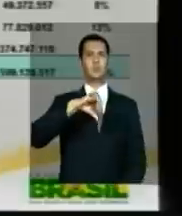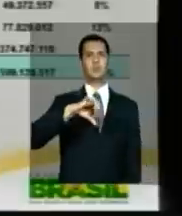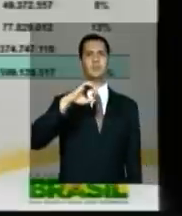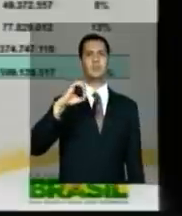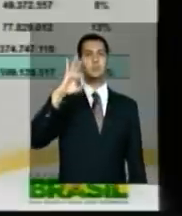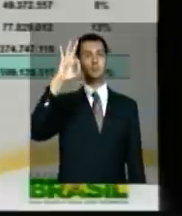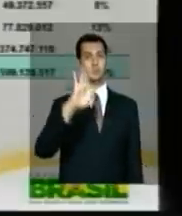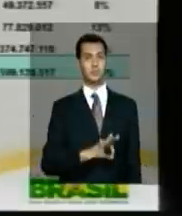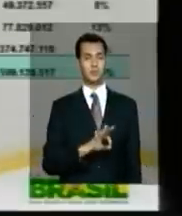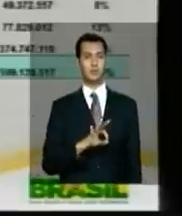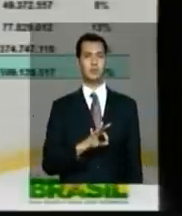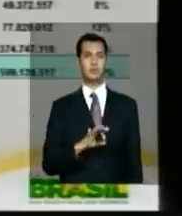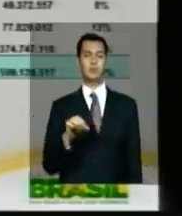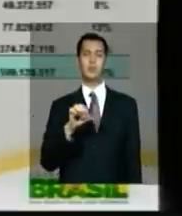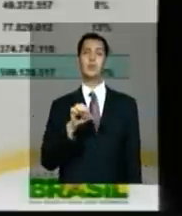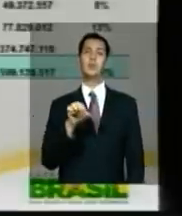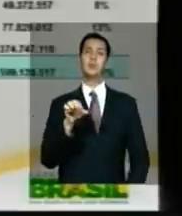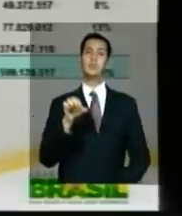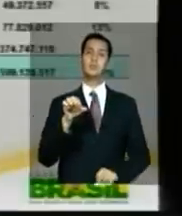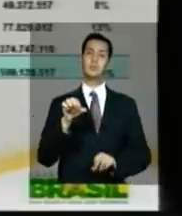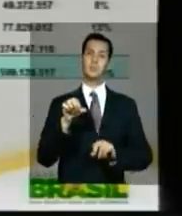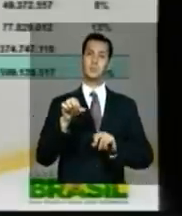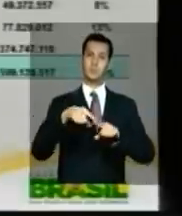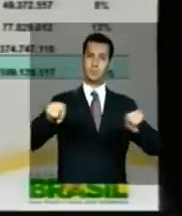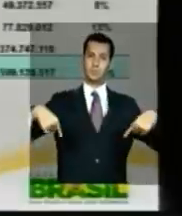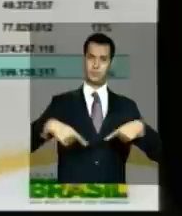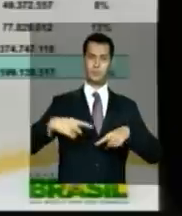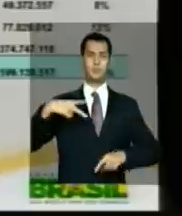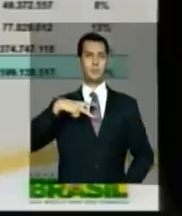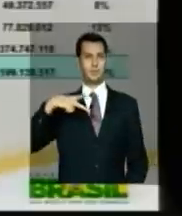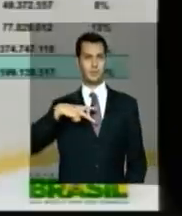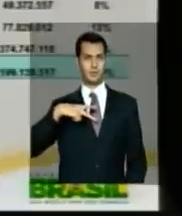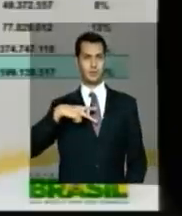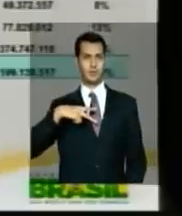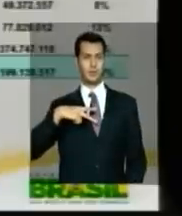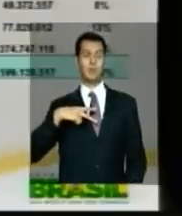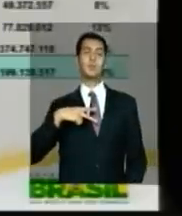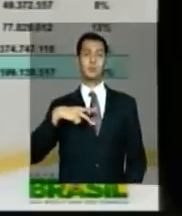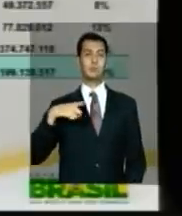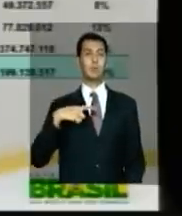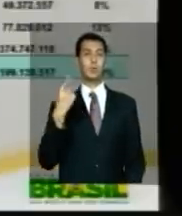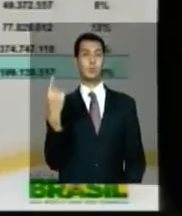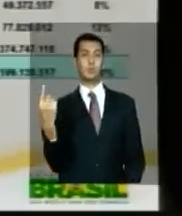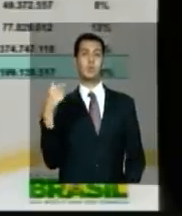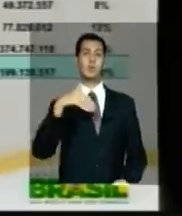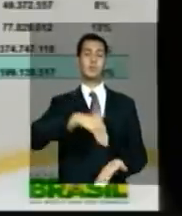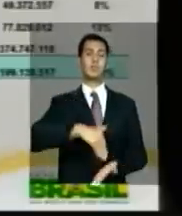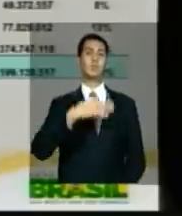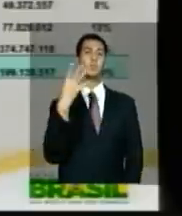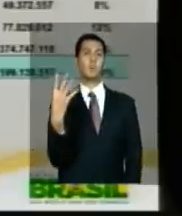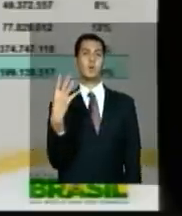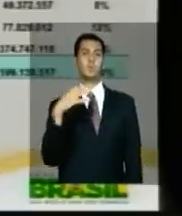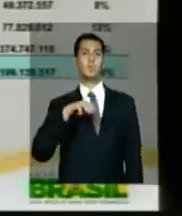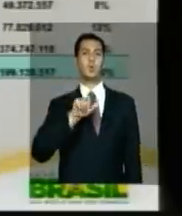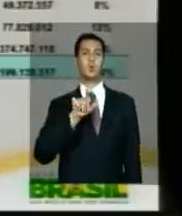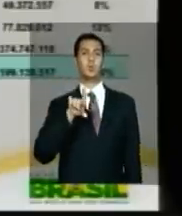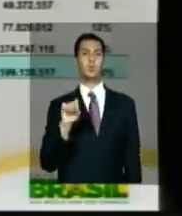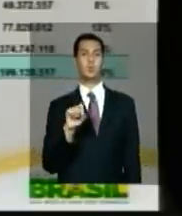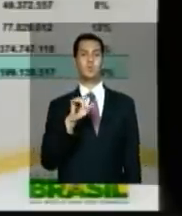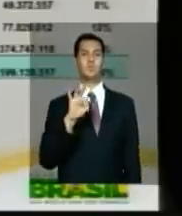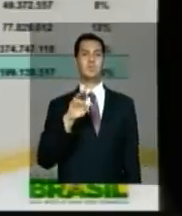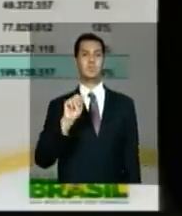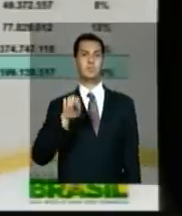das propriedades Rurais do Brasil estão até São denominad até quatro módulos fiscais e compreendem